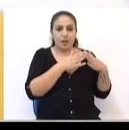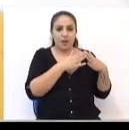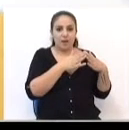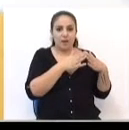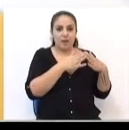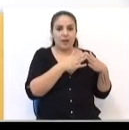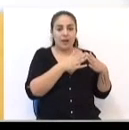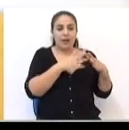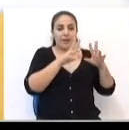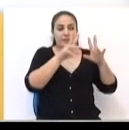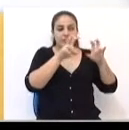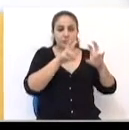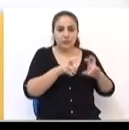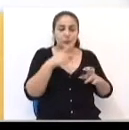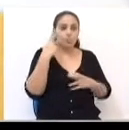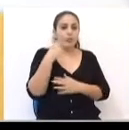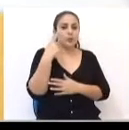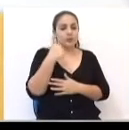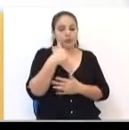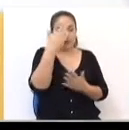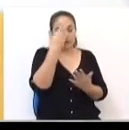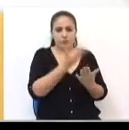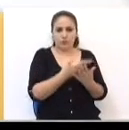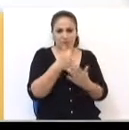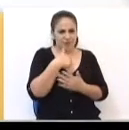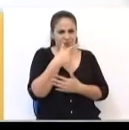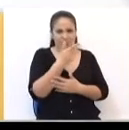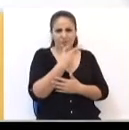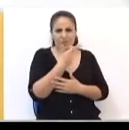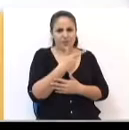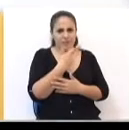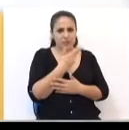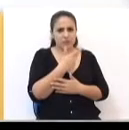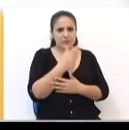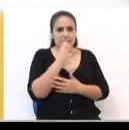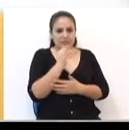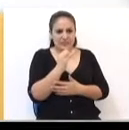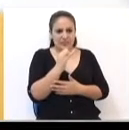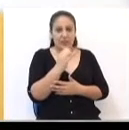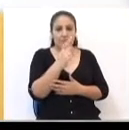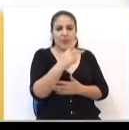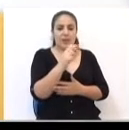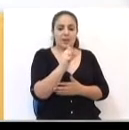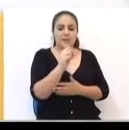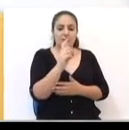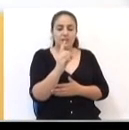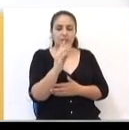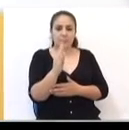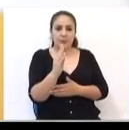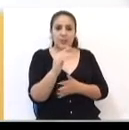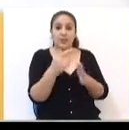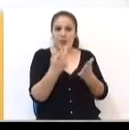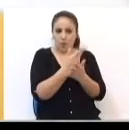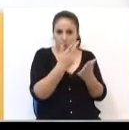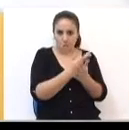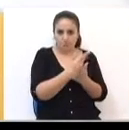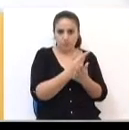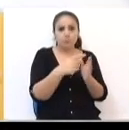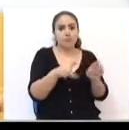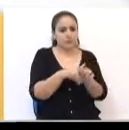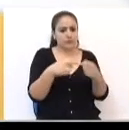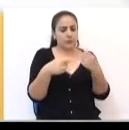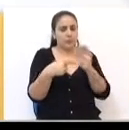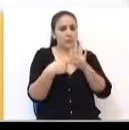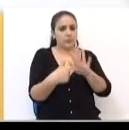acredito, e não estou aqui, é claro, passando a borracha pelos erros do PSDB, que também devem ser apontados, e